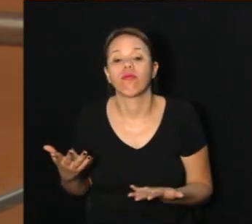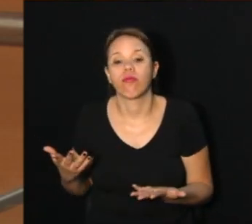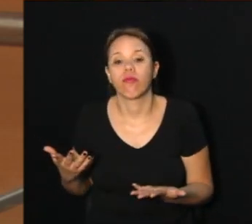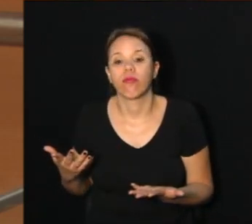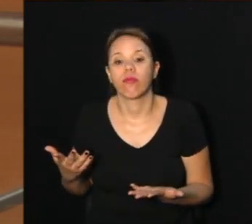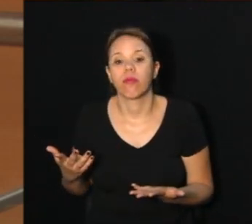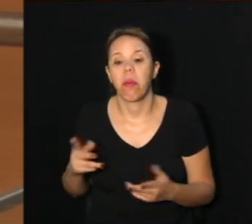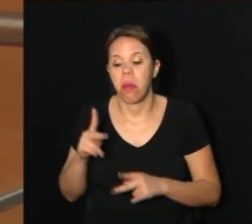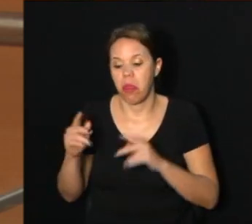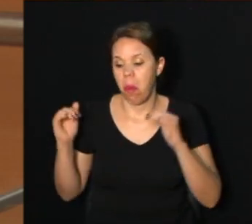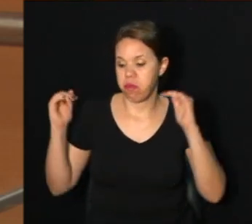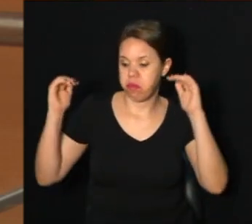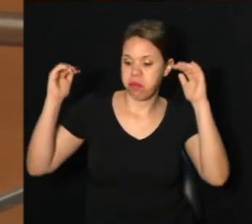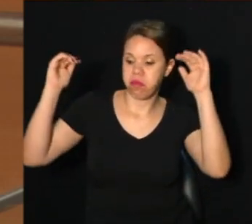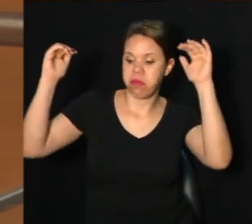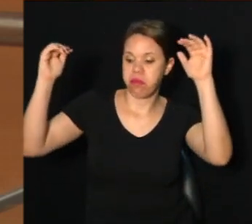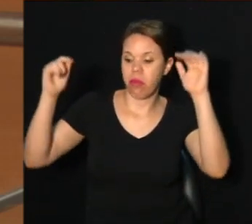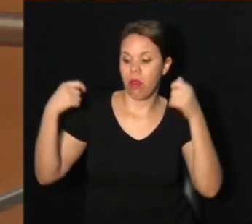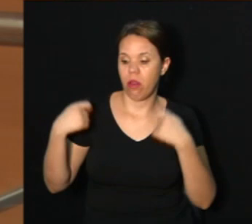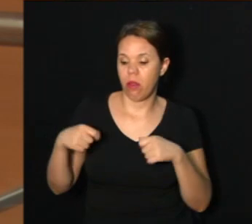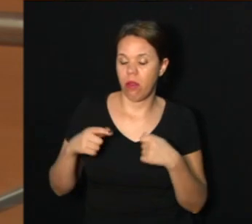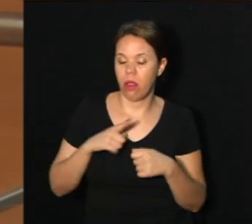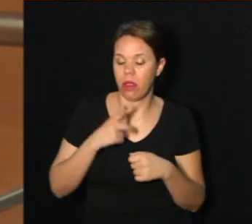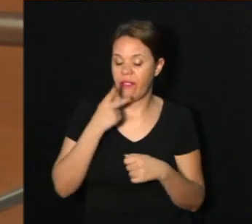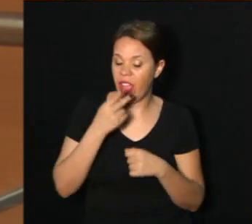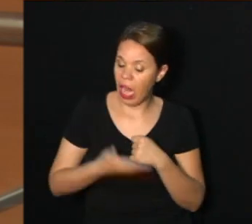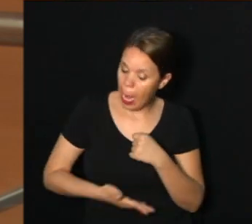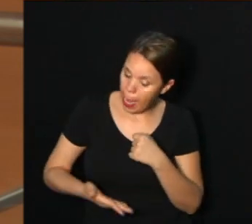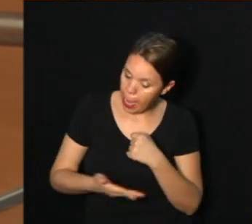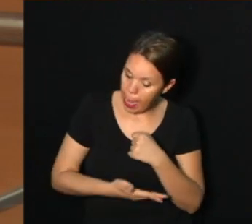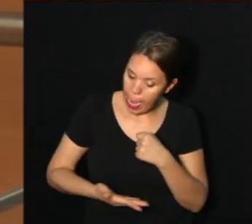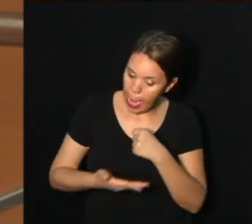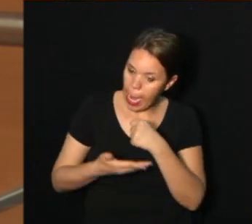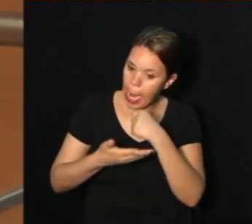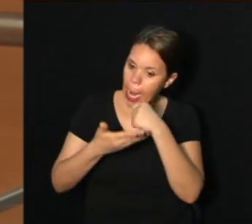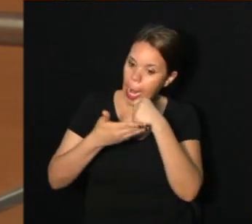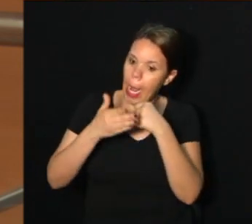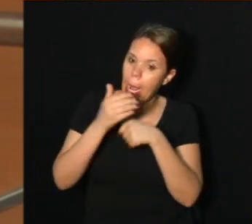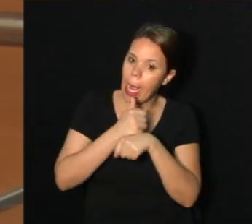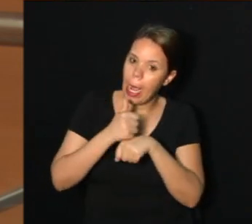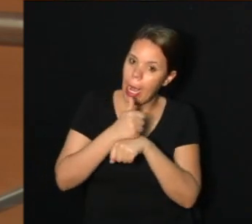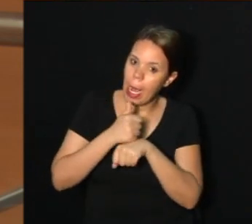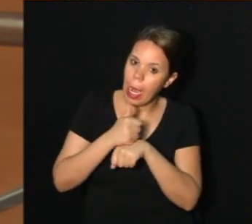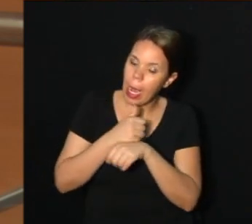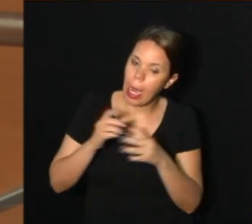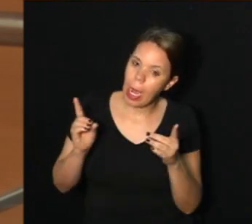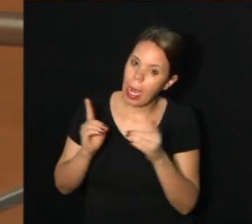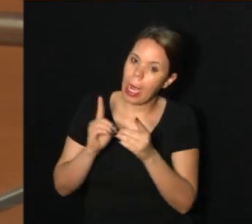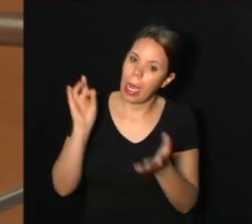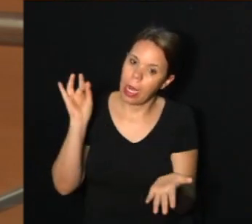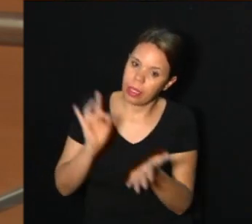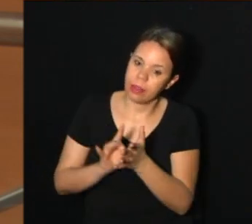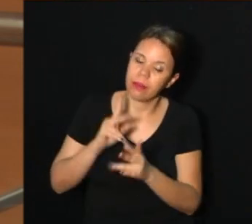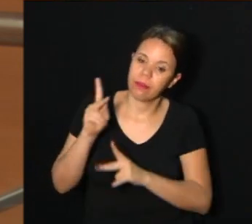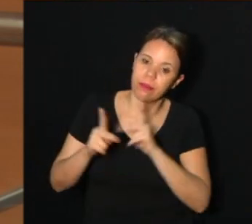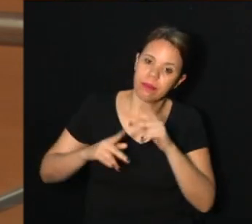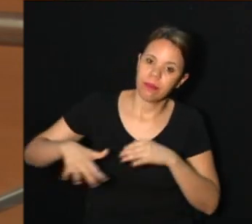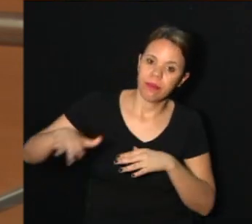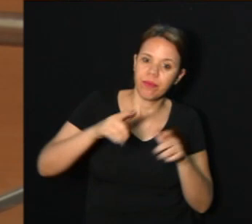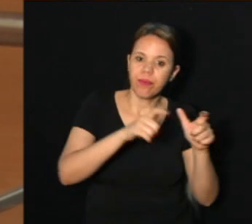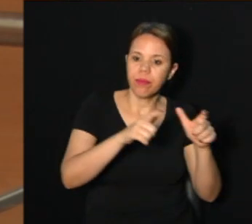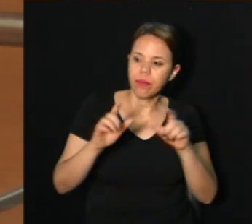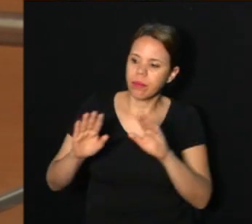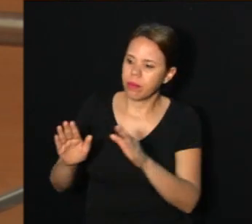da elite, eu estou falando agora a necessidade de falar da base, que é o pessoal que atende realmente a população nos bairros